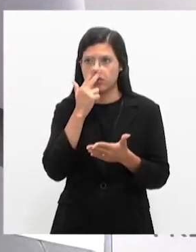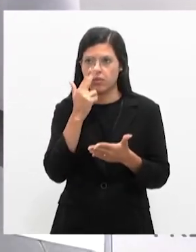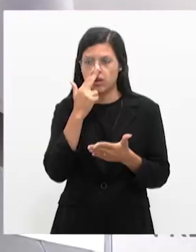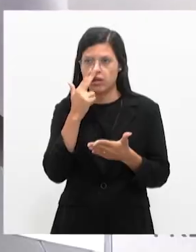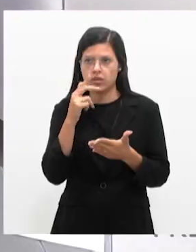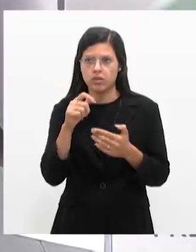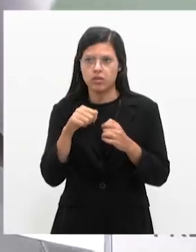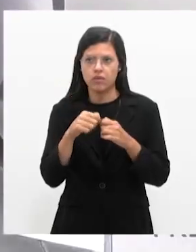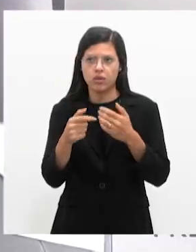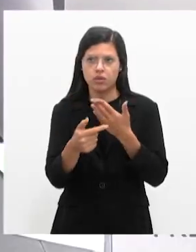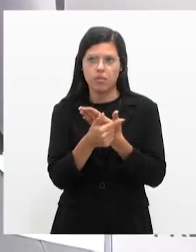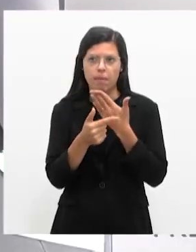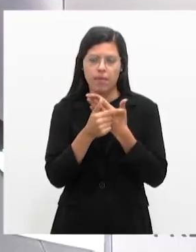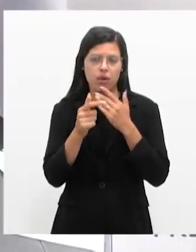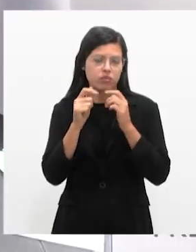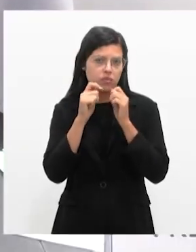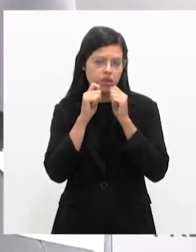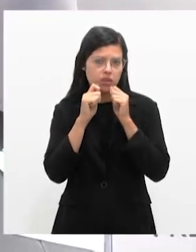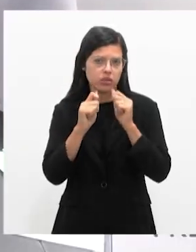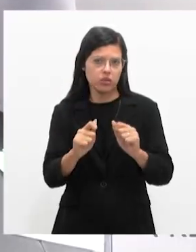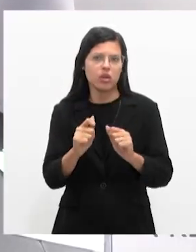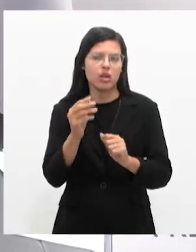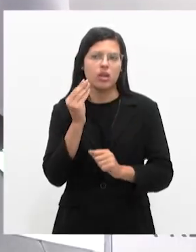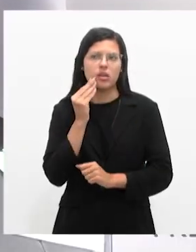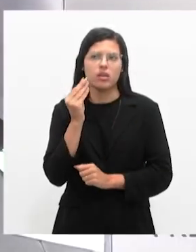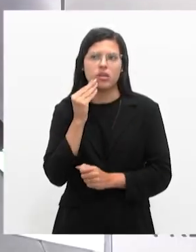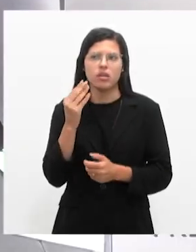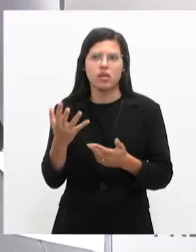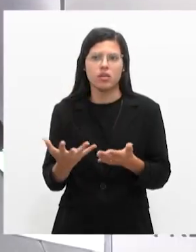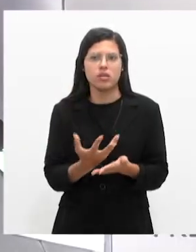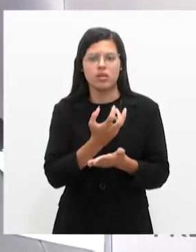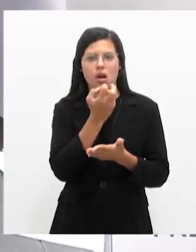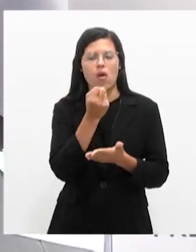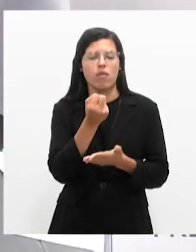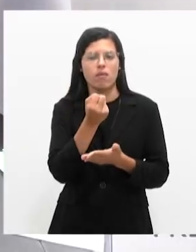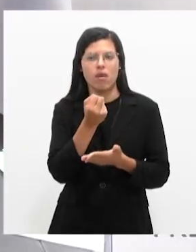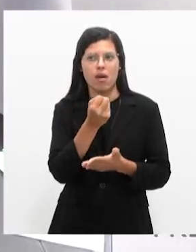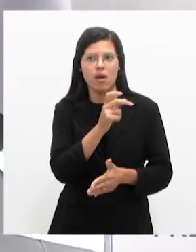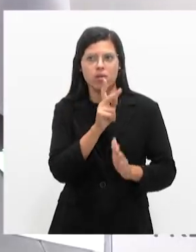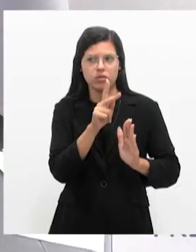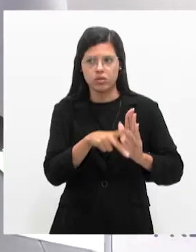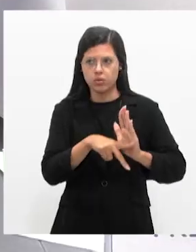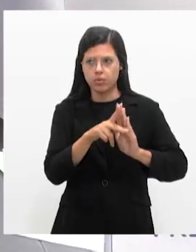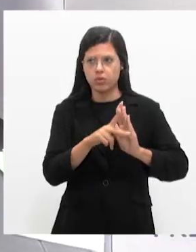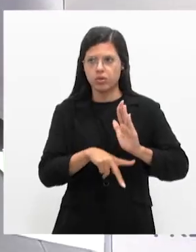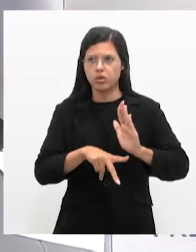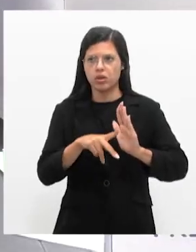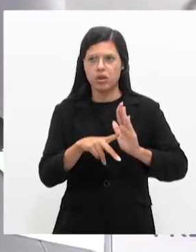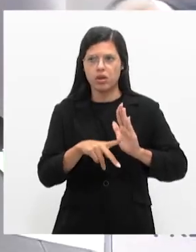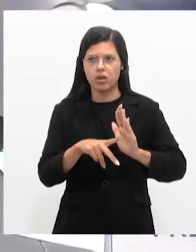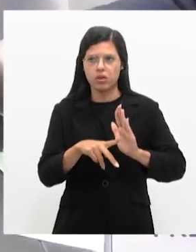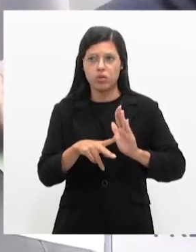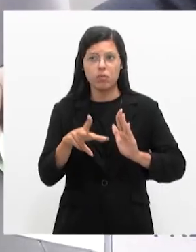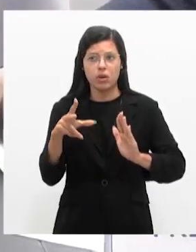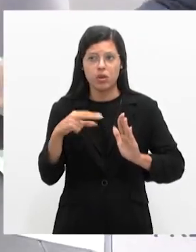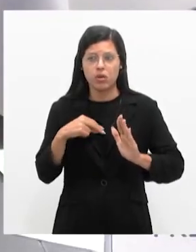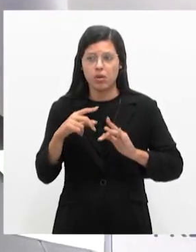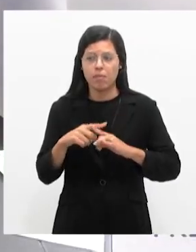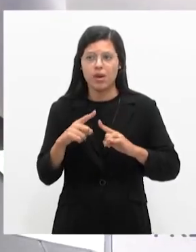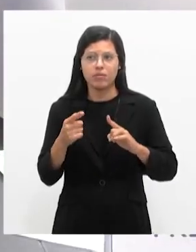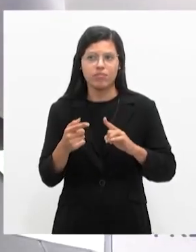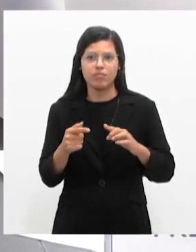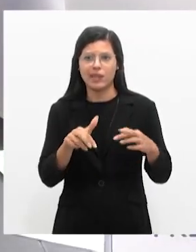aqui. E fica tentando driblar e salvar projetos que, por mais que meritório possam ser, não tem responsabilidade com a